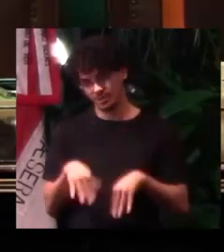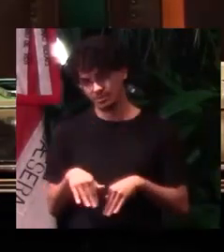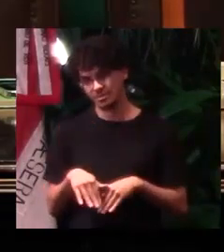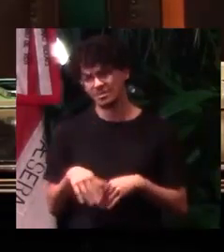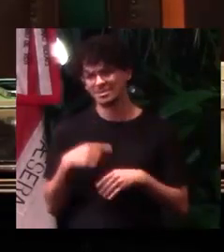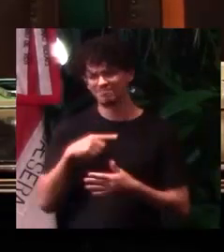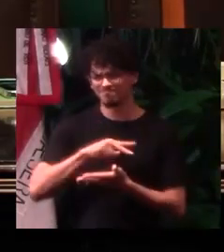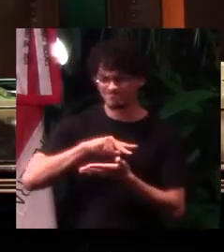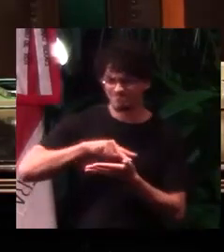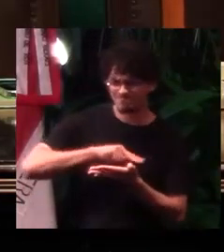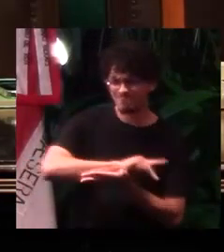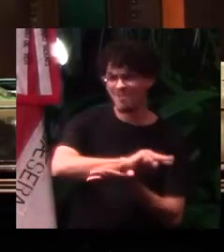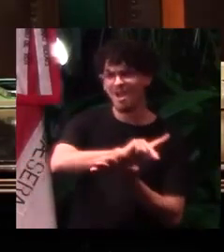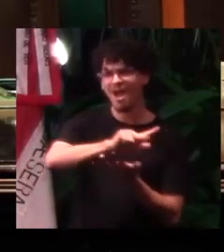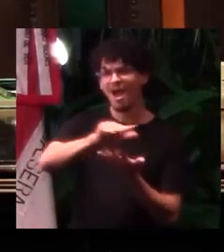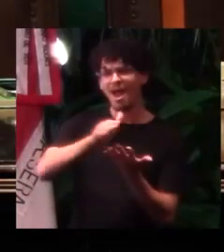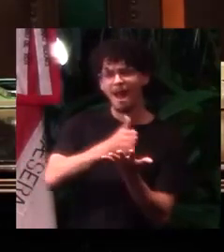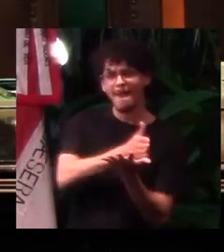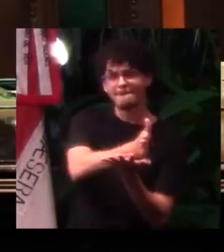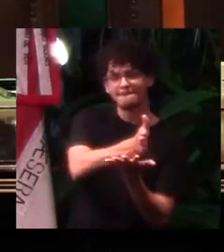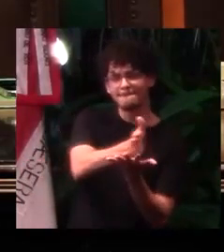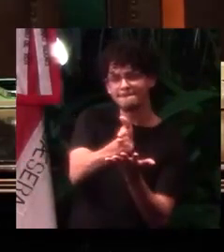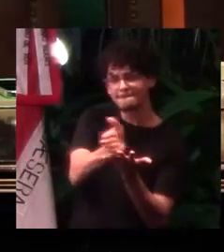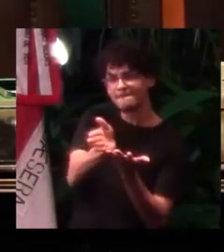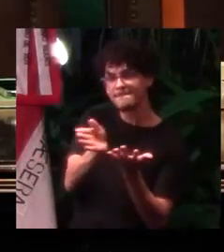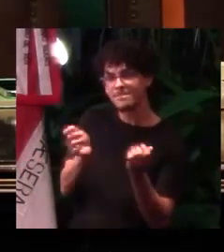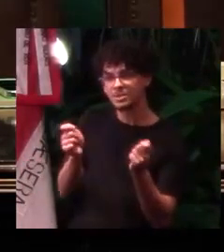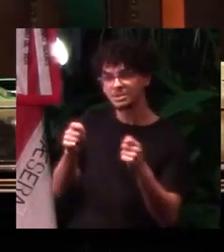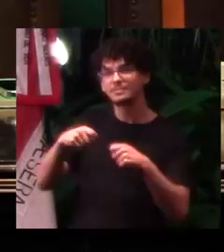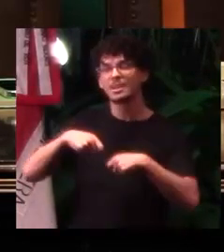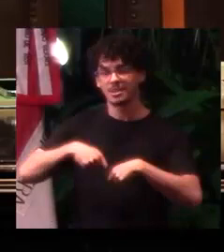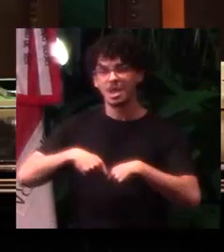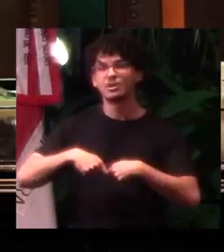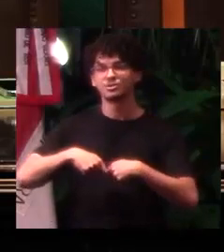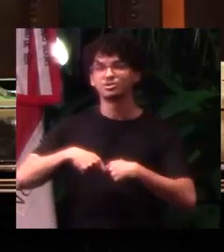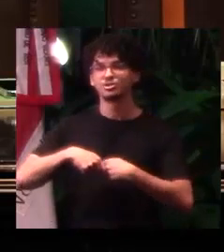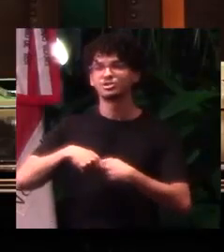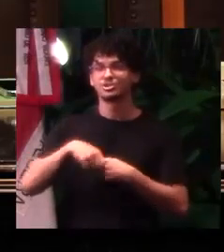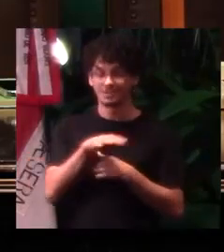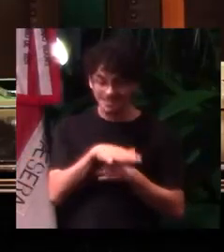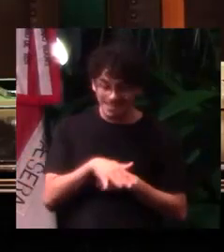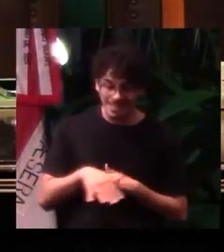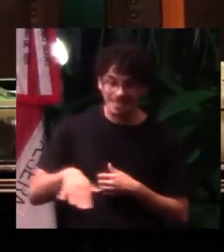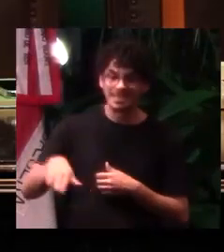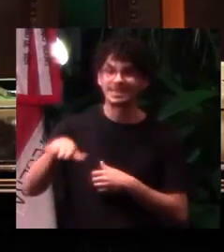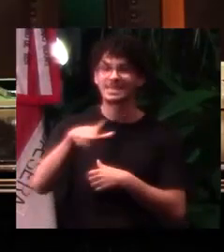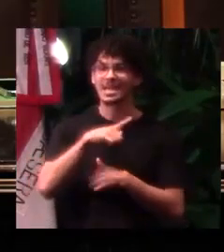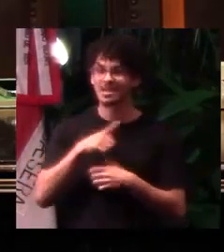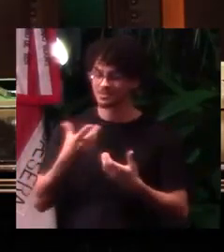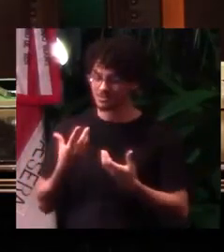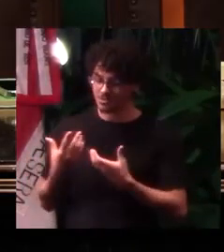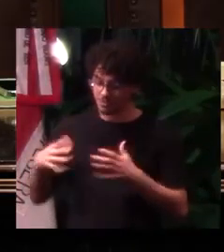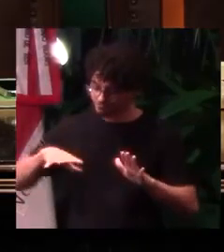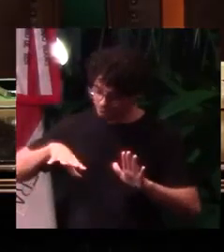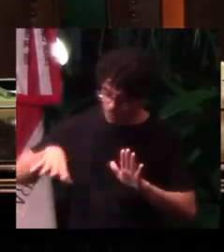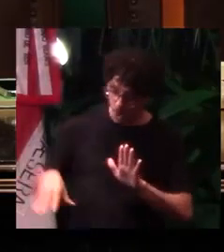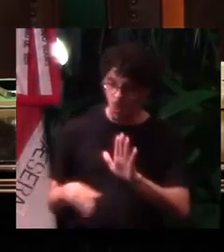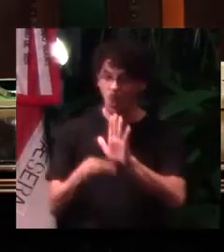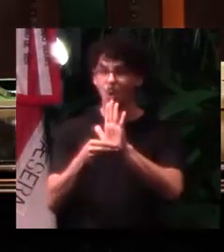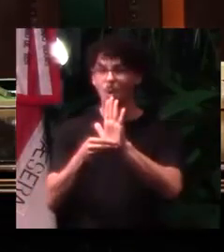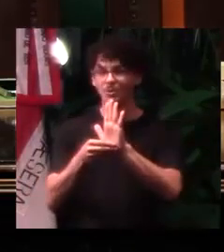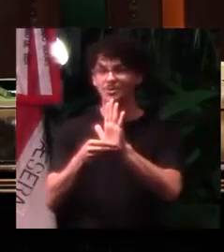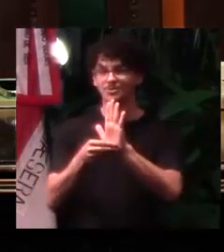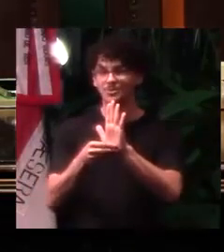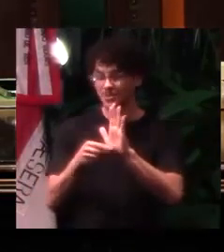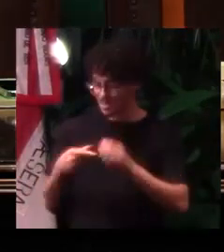são muitas as possibilidades, não é, dessa grande contribuição, que é